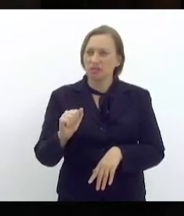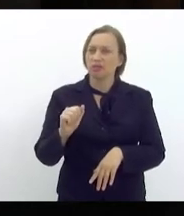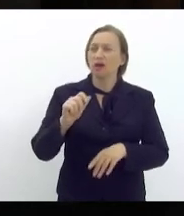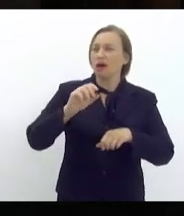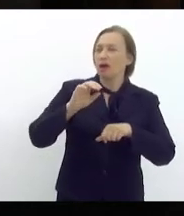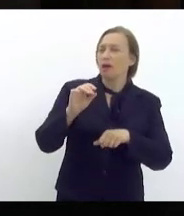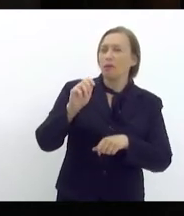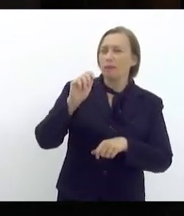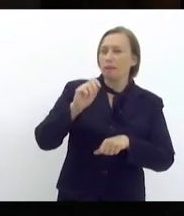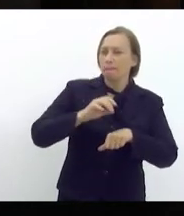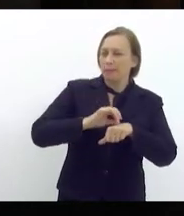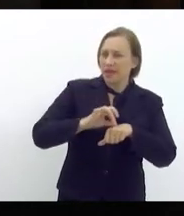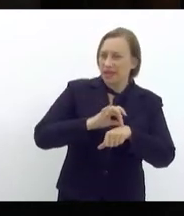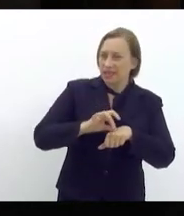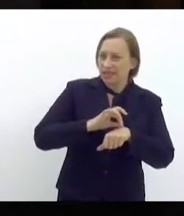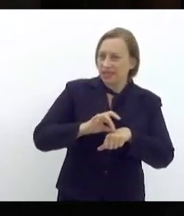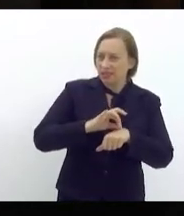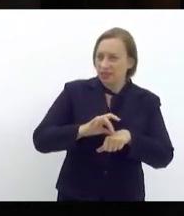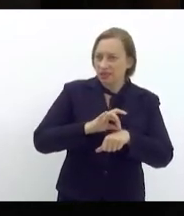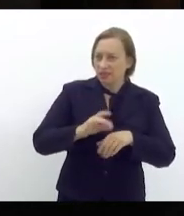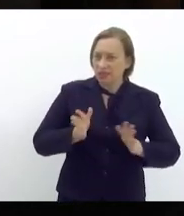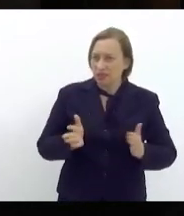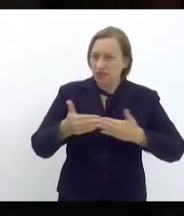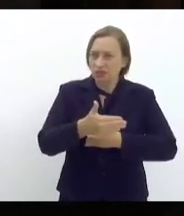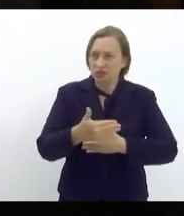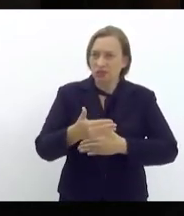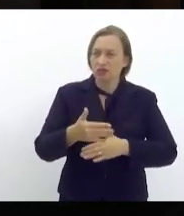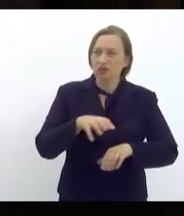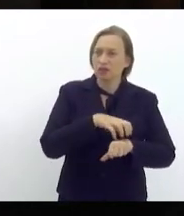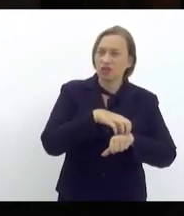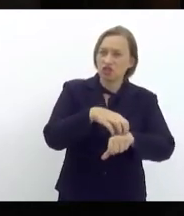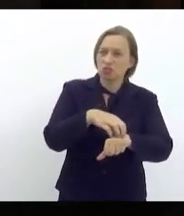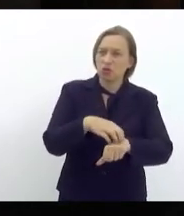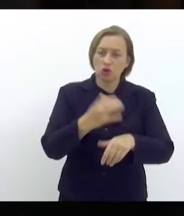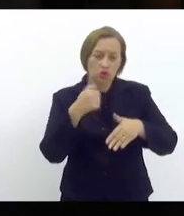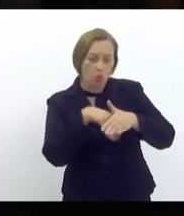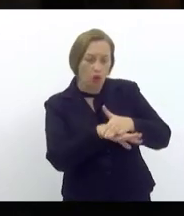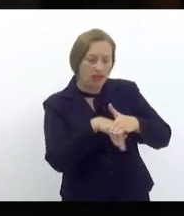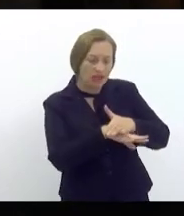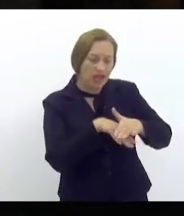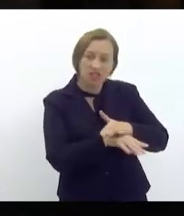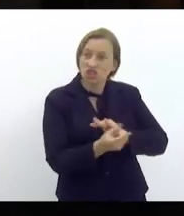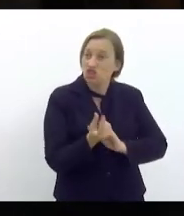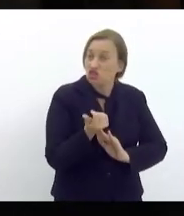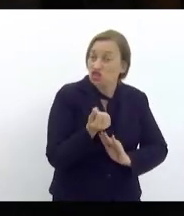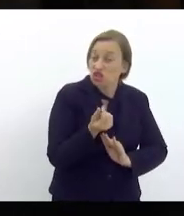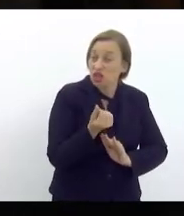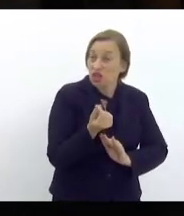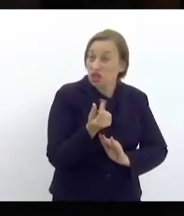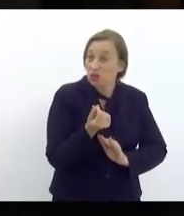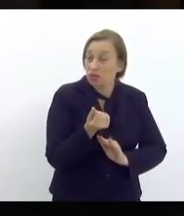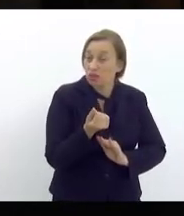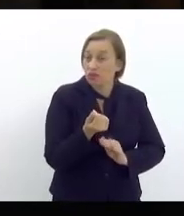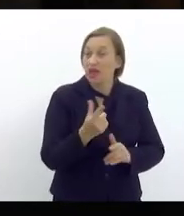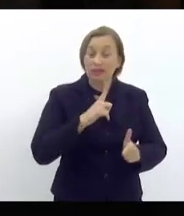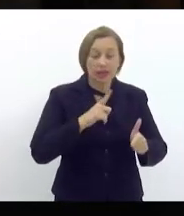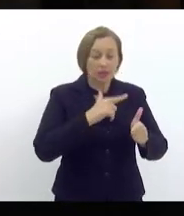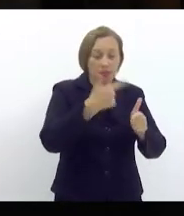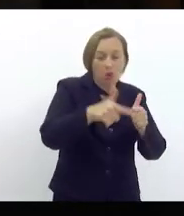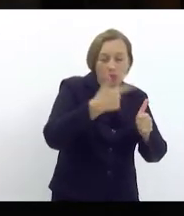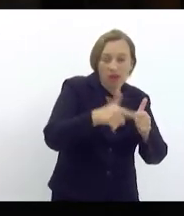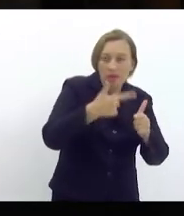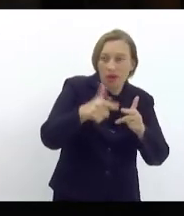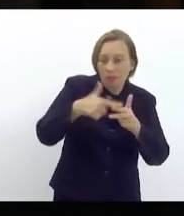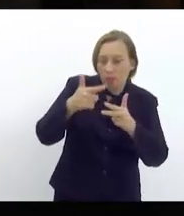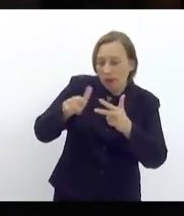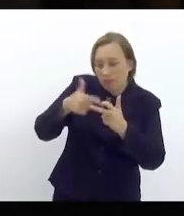deputado pra que? pra acontecer como aconteceu nos últimos meses problema na supervia problema nas barcas